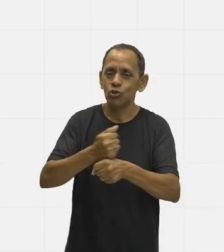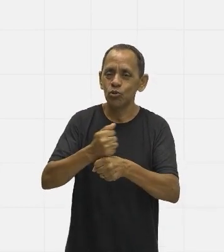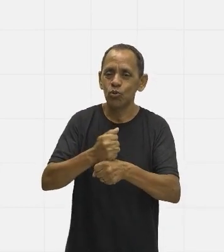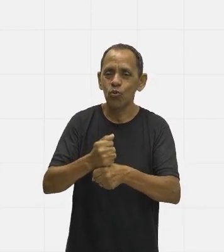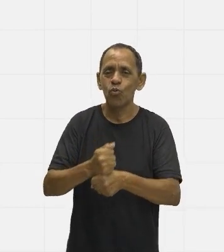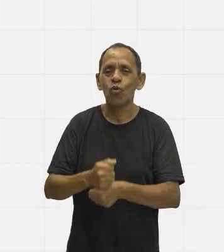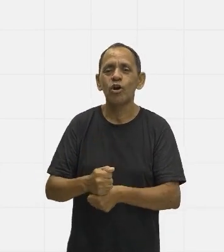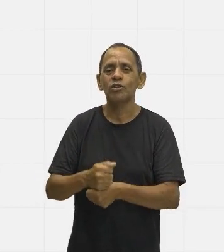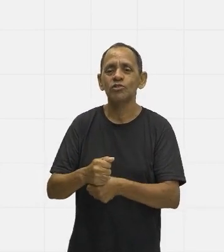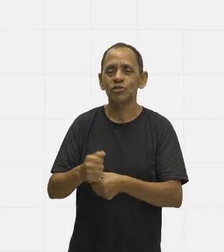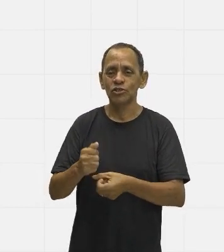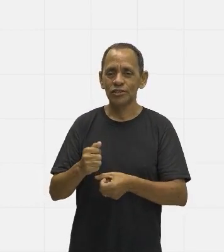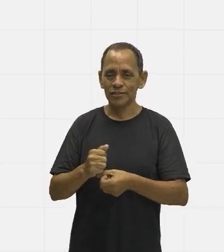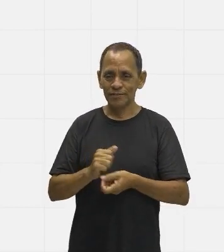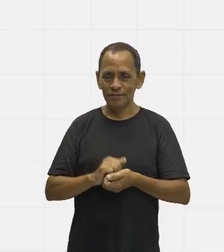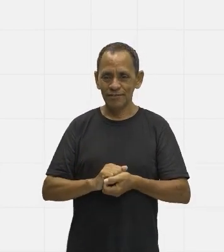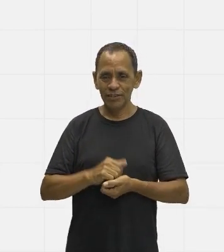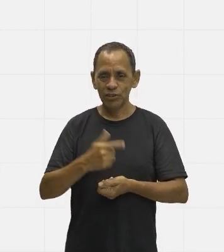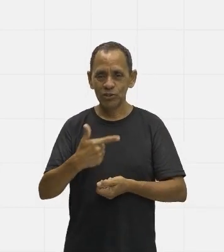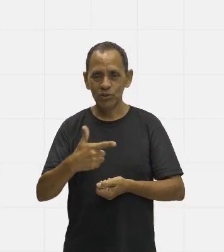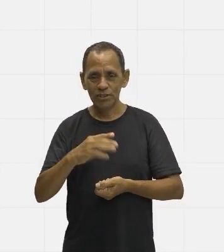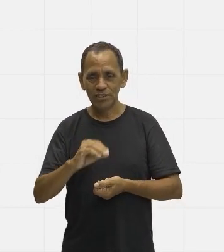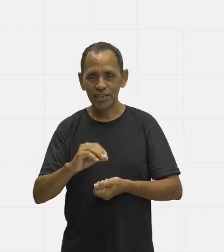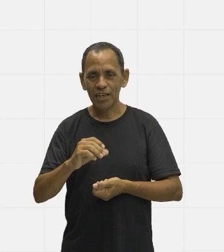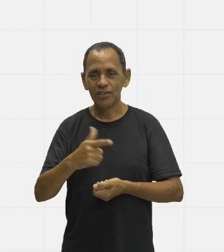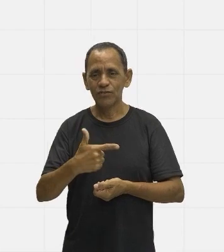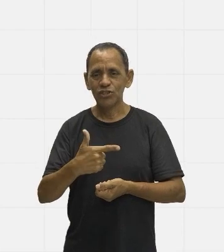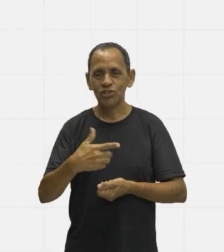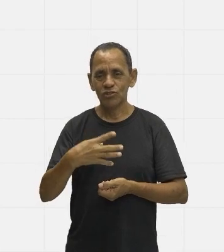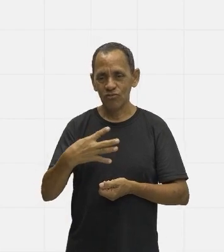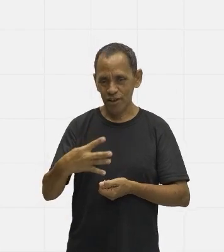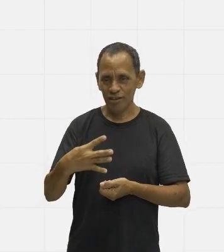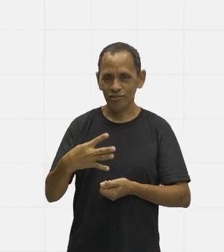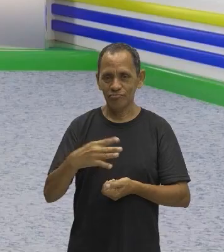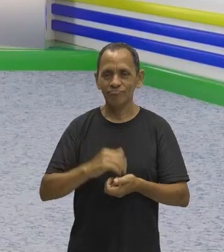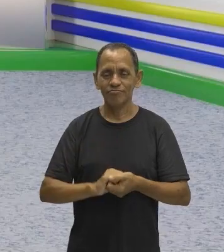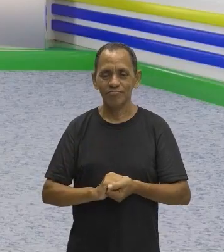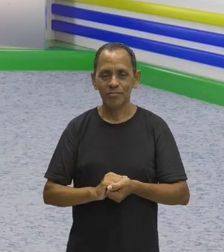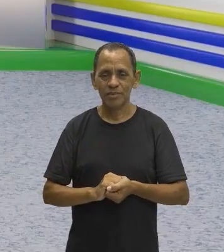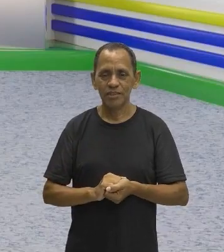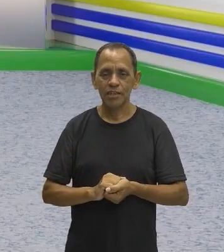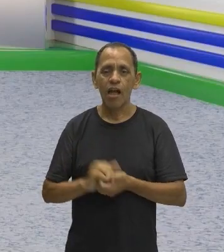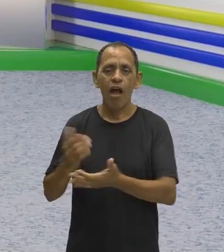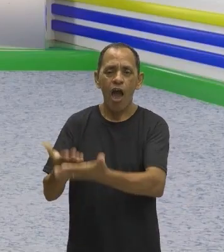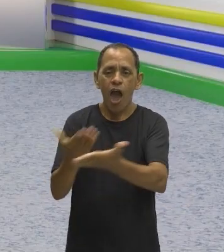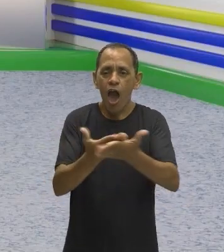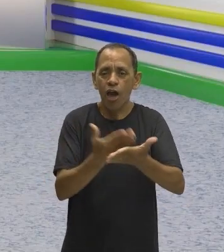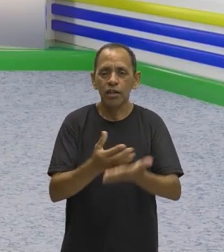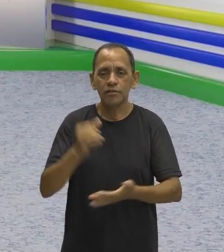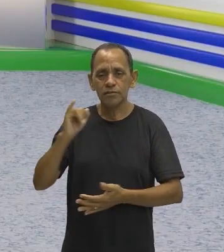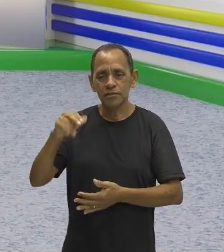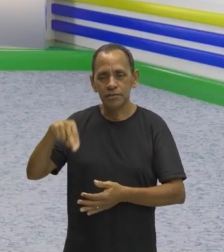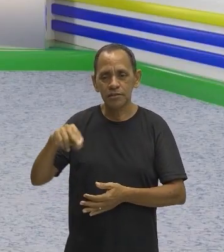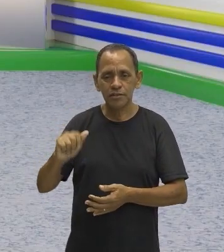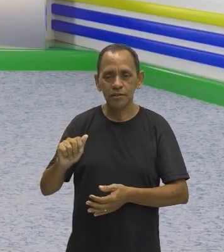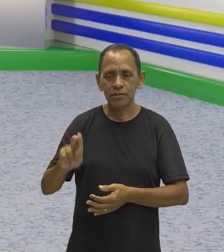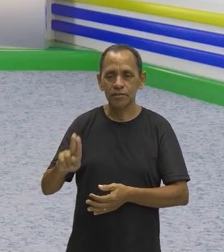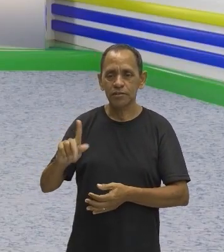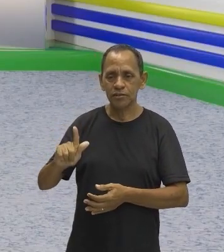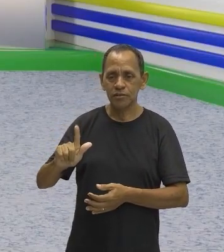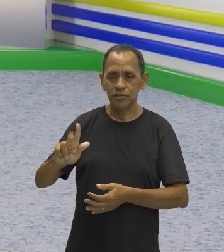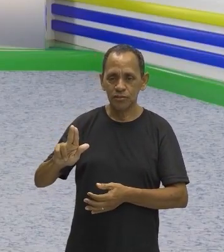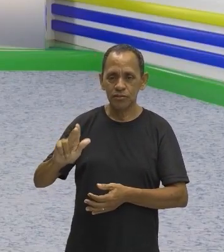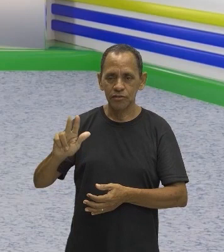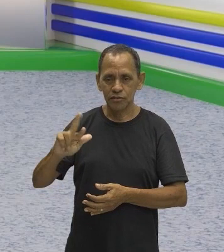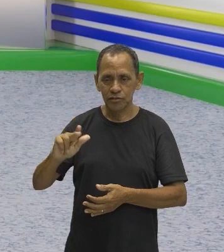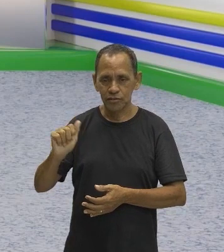A nossa aula inaugural, tá? A gente está muito animado com essa questão da aula inaugural aí, tá? Os professores já estão se dedicando aí